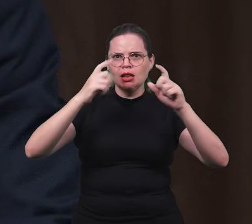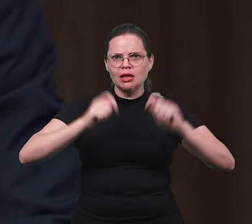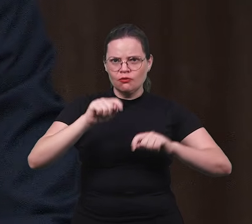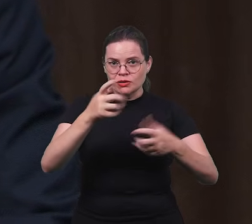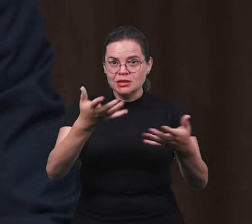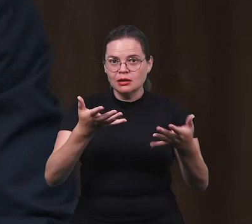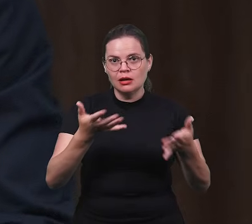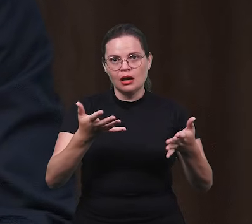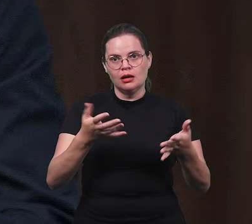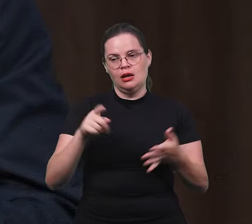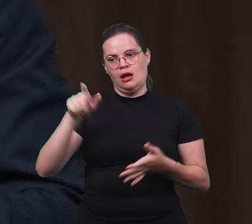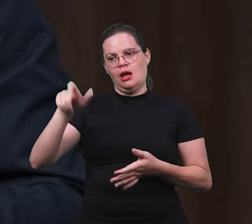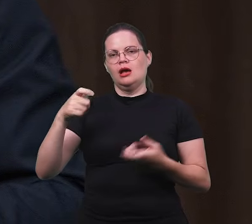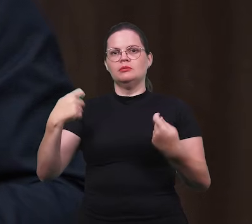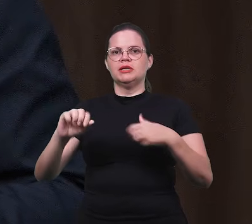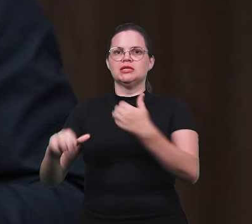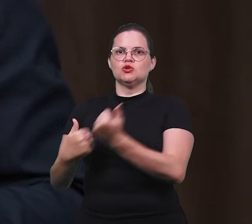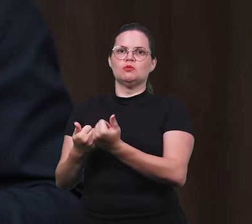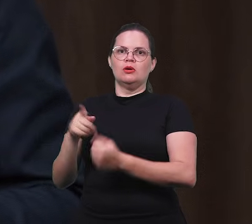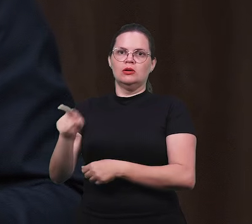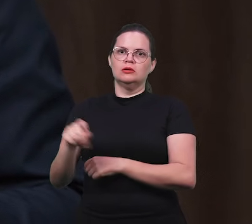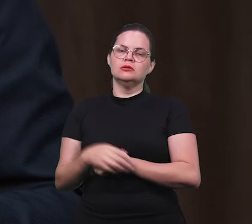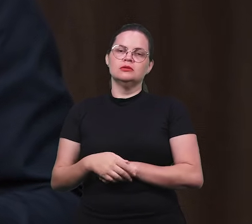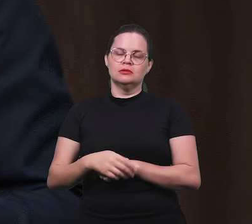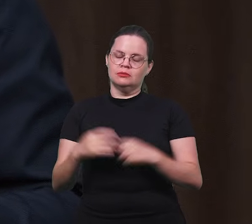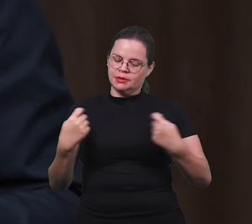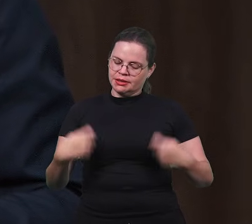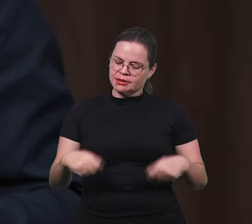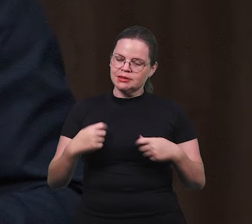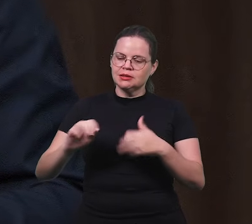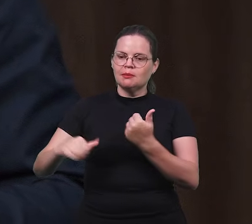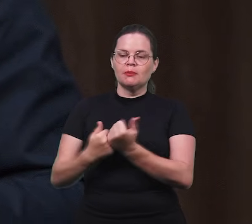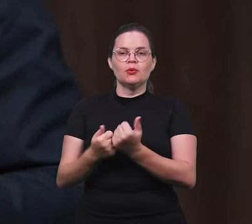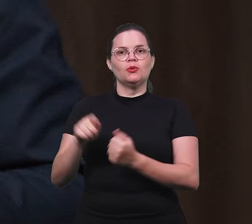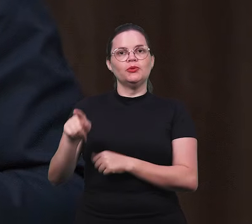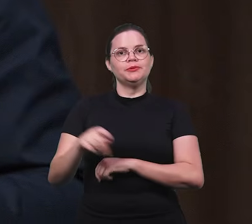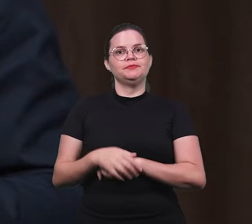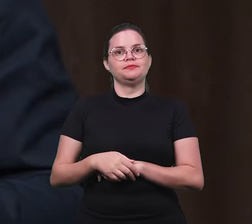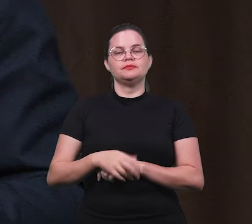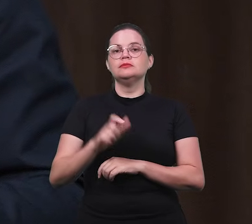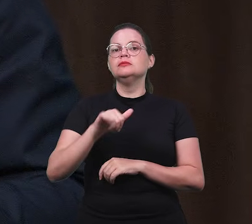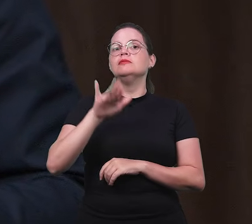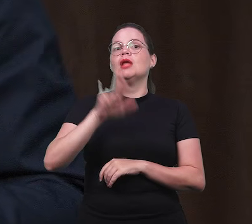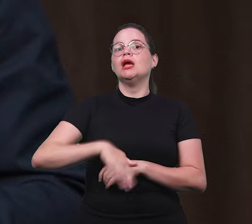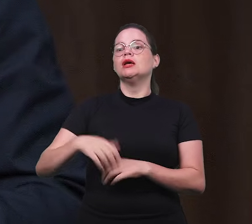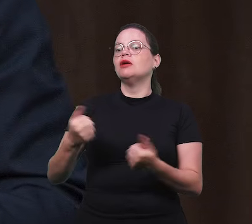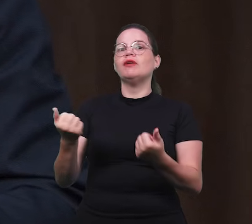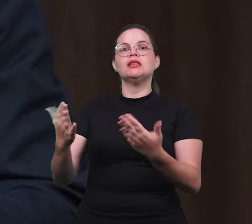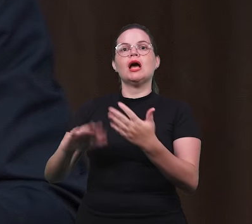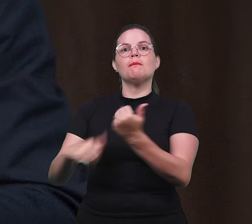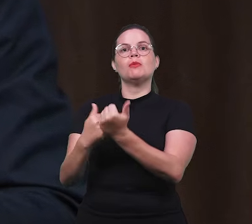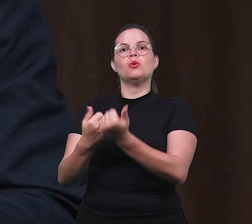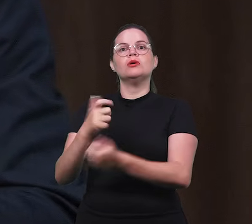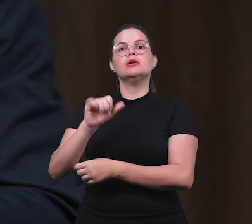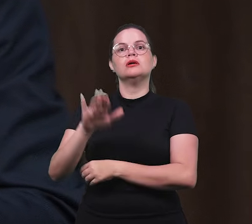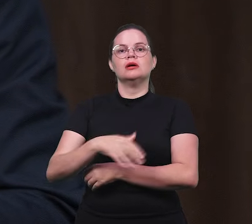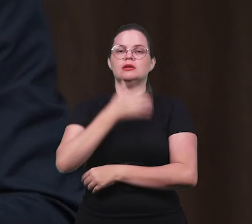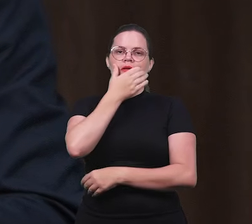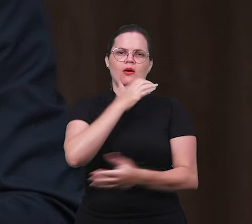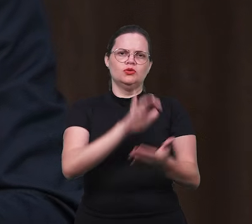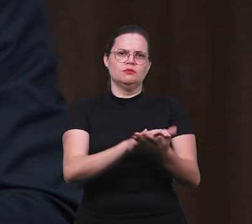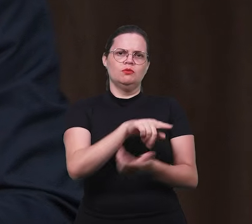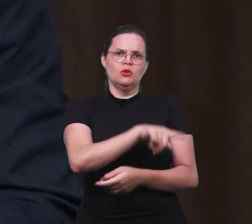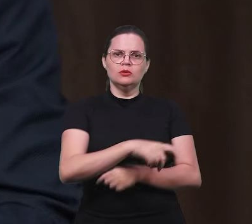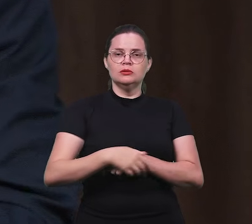profissional próspera? Ela vai precisar de suporte para isso. Exatamente. E aí o marido tem que dar esse suporte. E aí se o marido é um